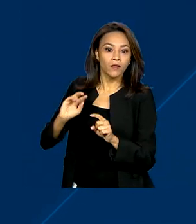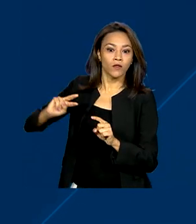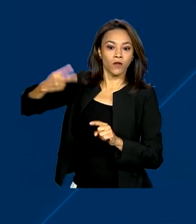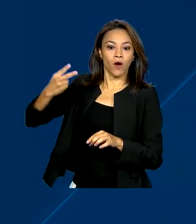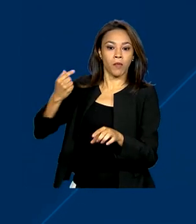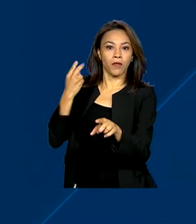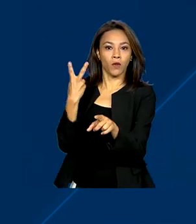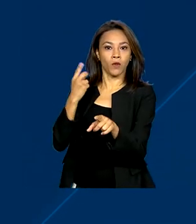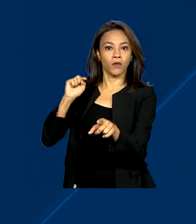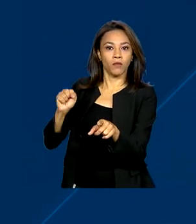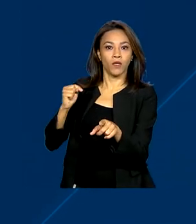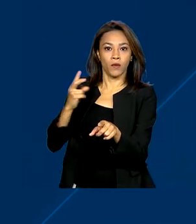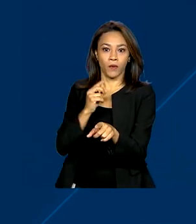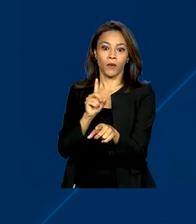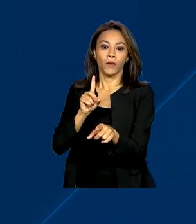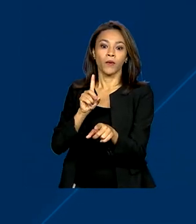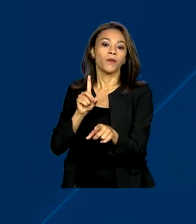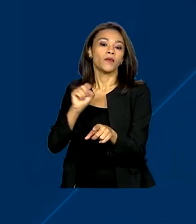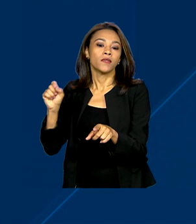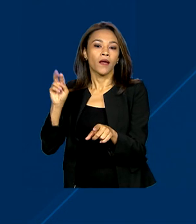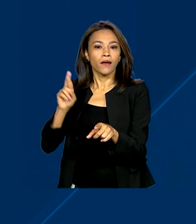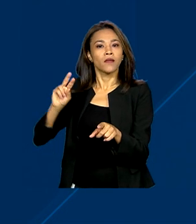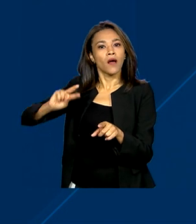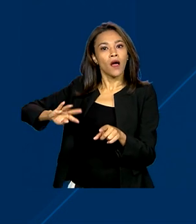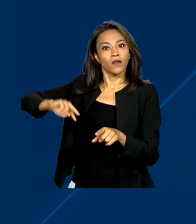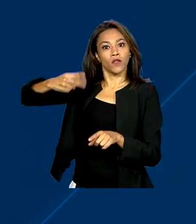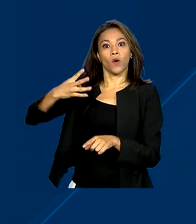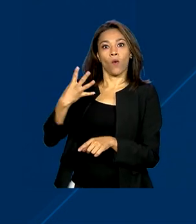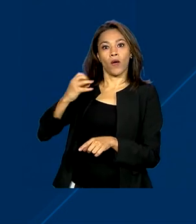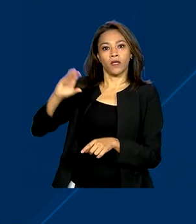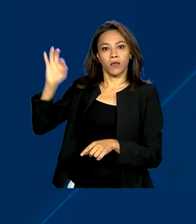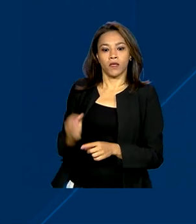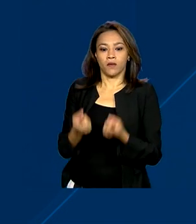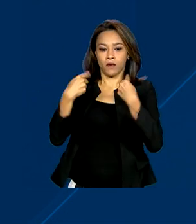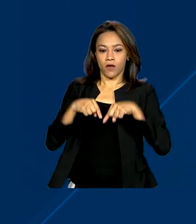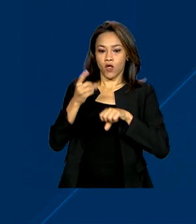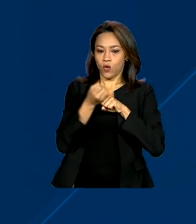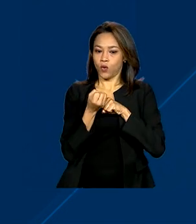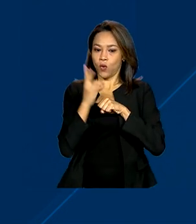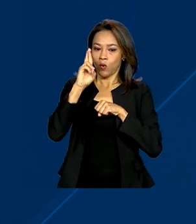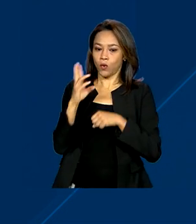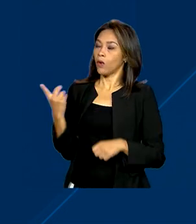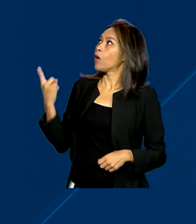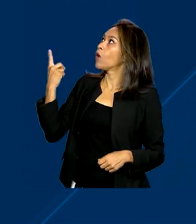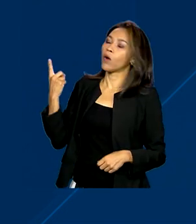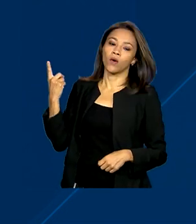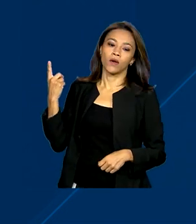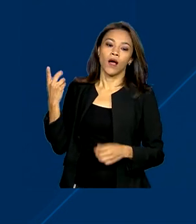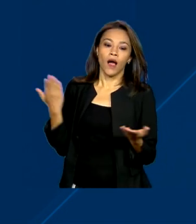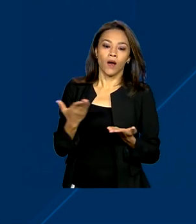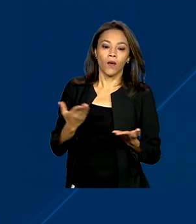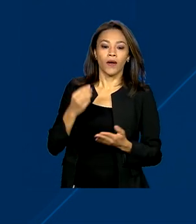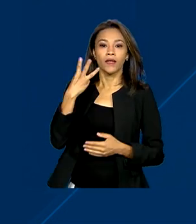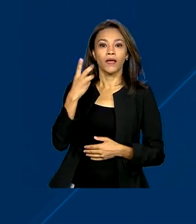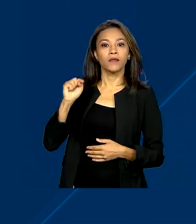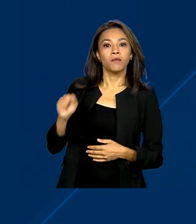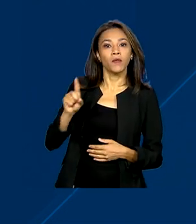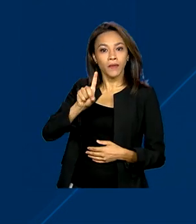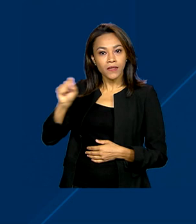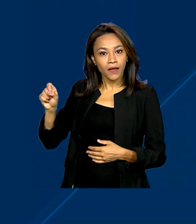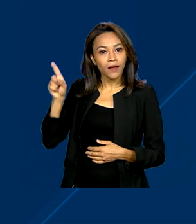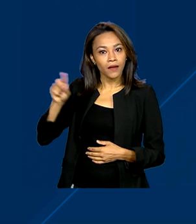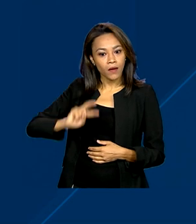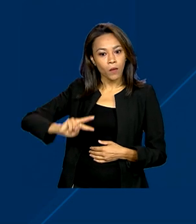2.100, um reajuste de 40%. Para o doutorado, o valor sobe de R$ 2.200 para R$